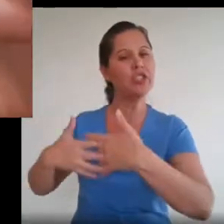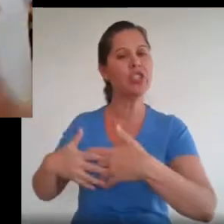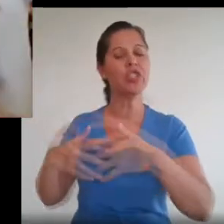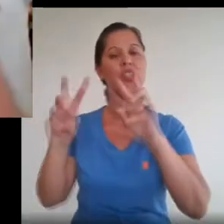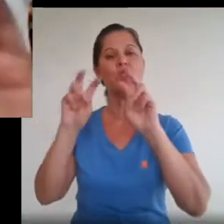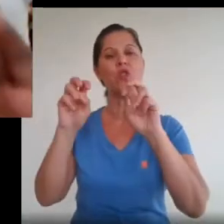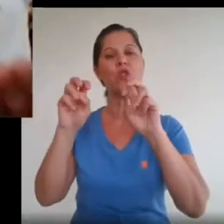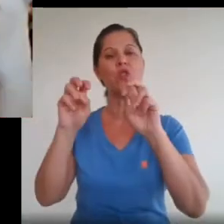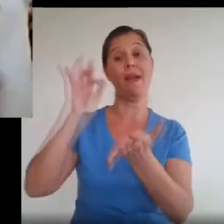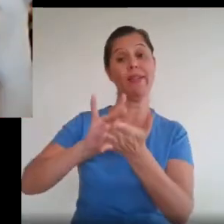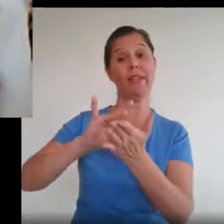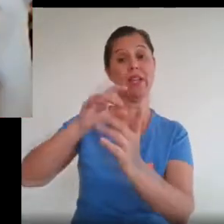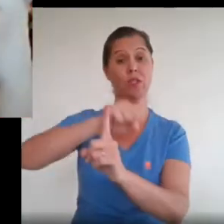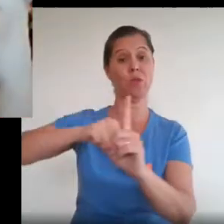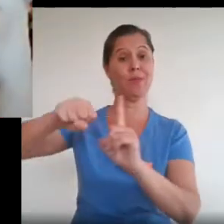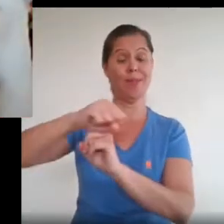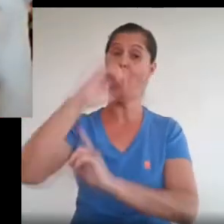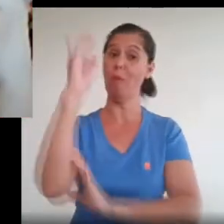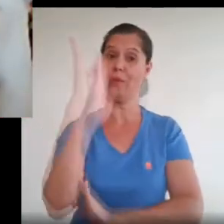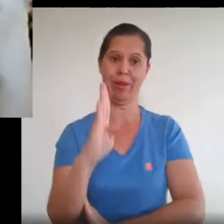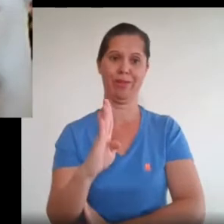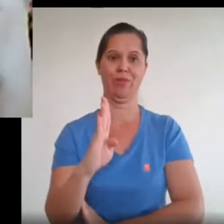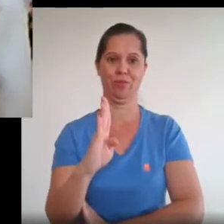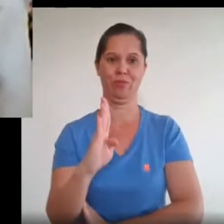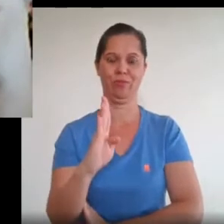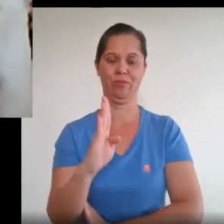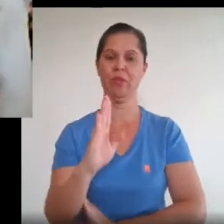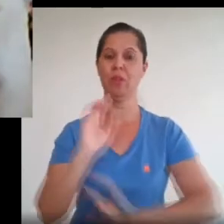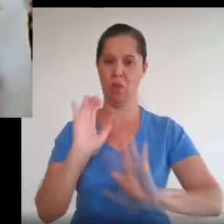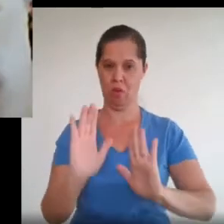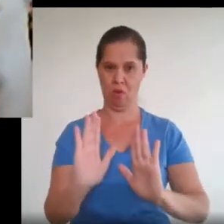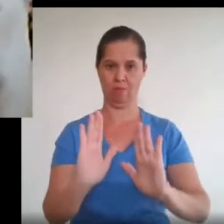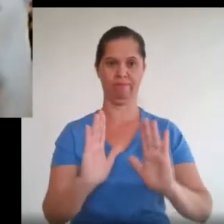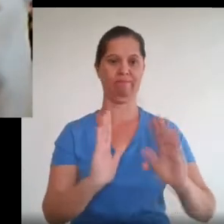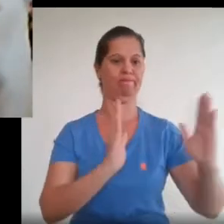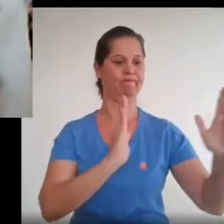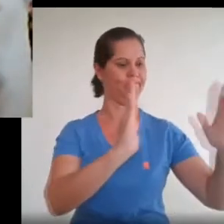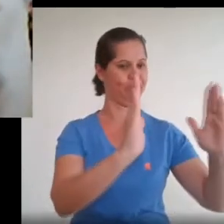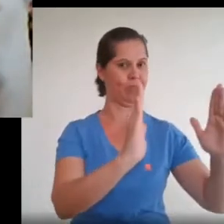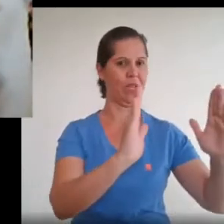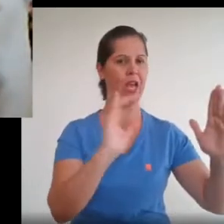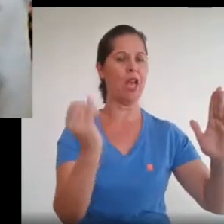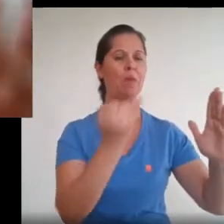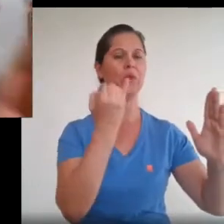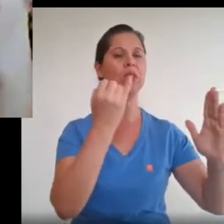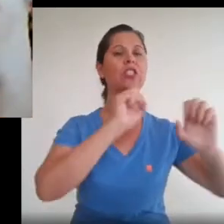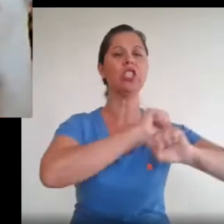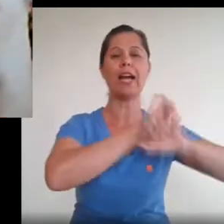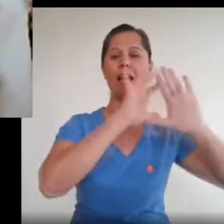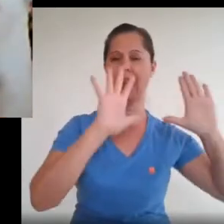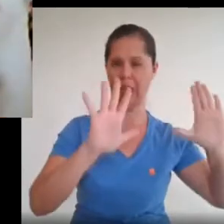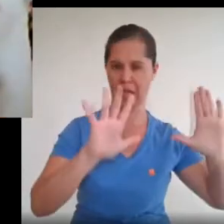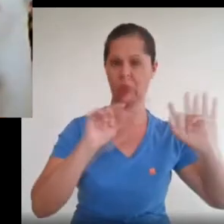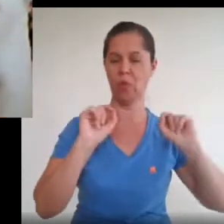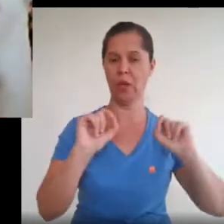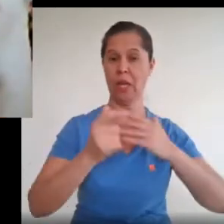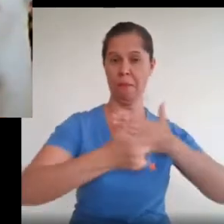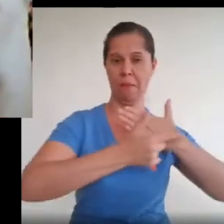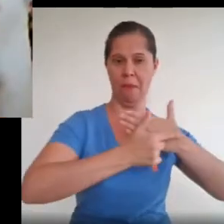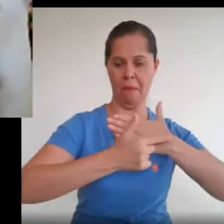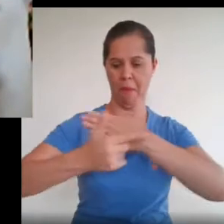eu gostaria que esse primeiro momento da nossa fala ficasse clara, que é bem diferente os